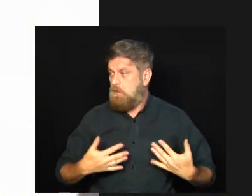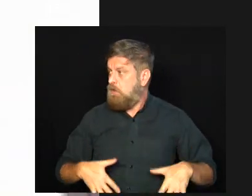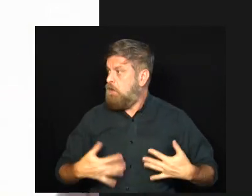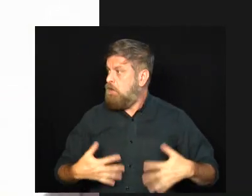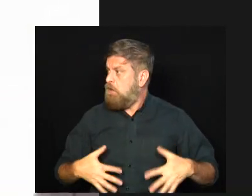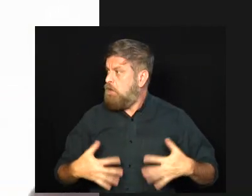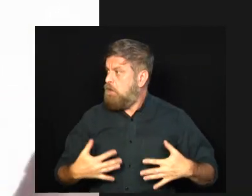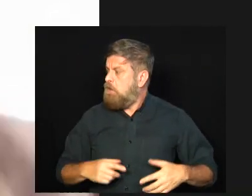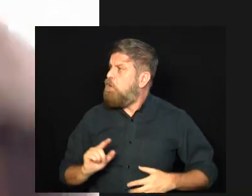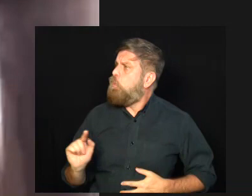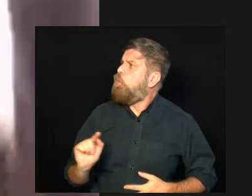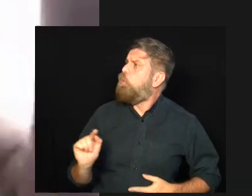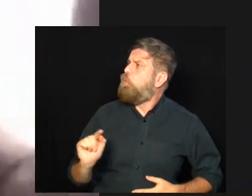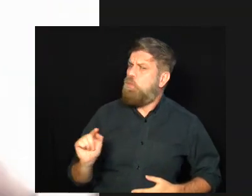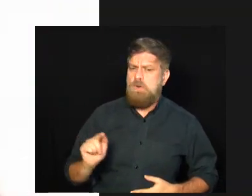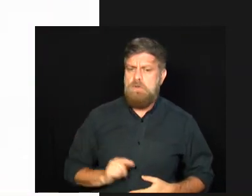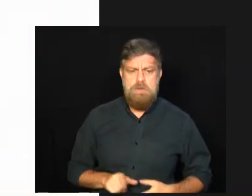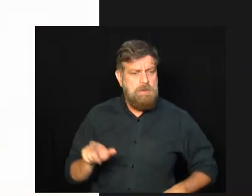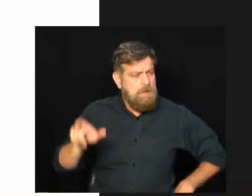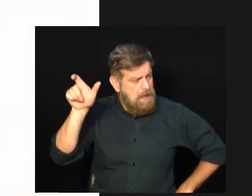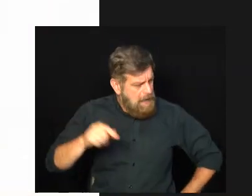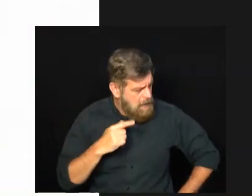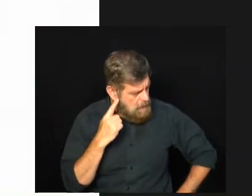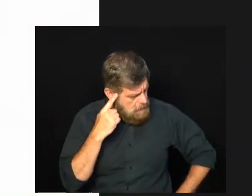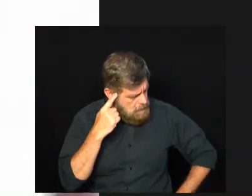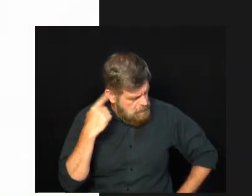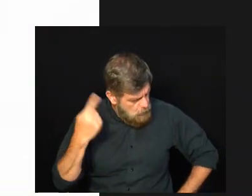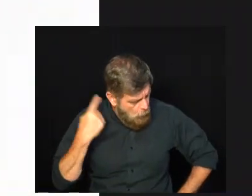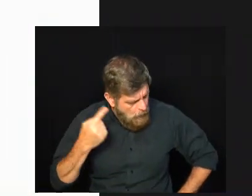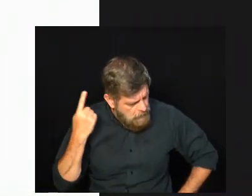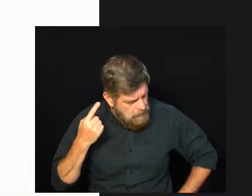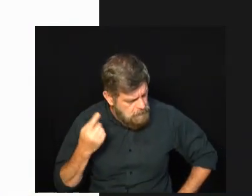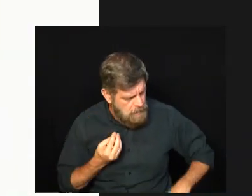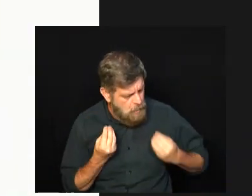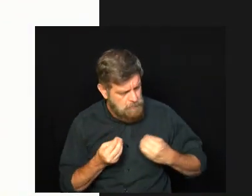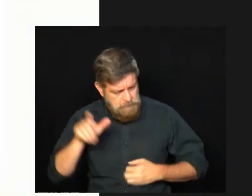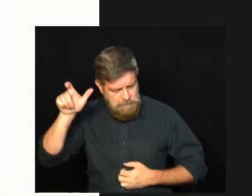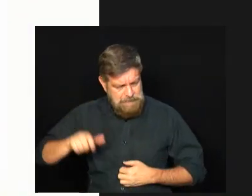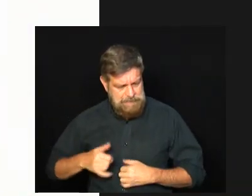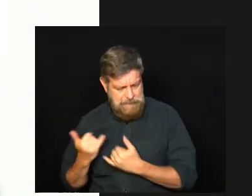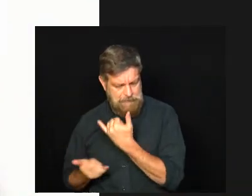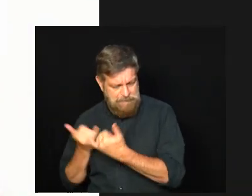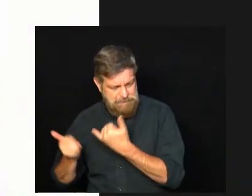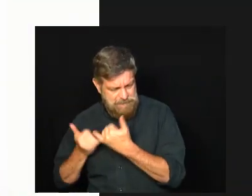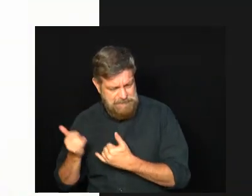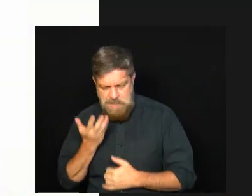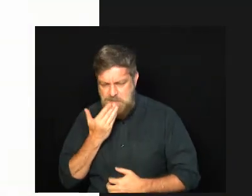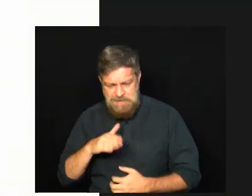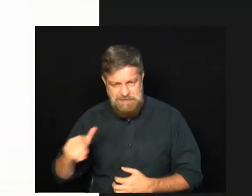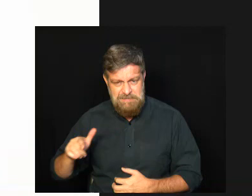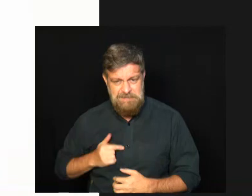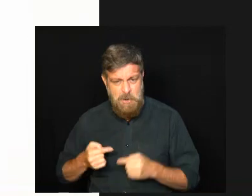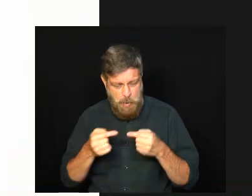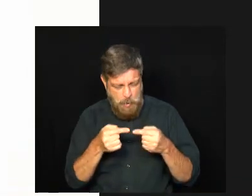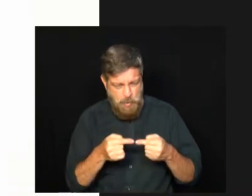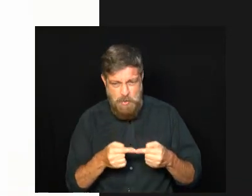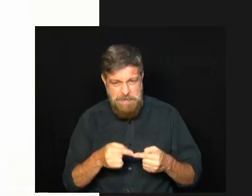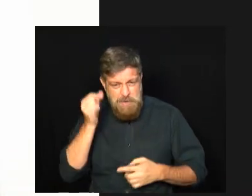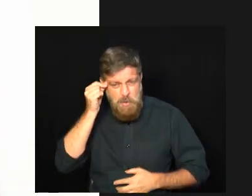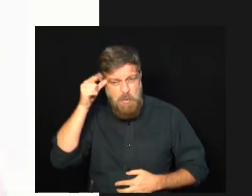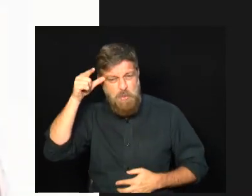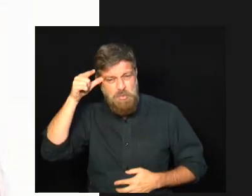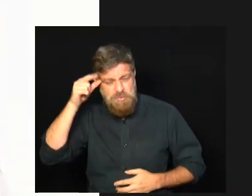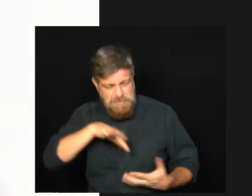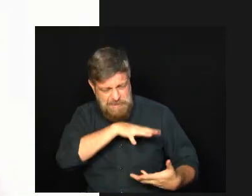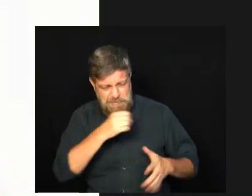base. A Regina está maluca. Como é que ela vai dizer que brincadeiras infantis é um patrimônio cultural